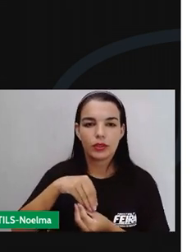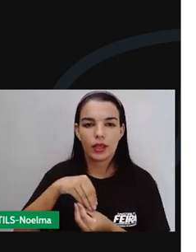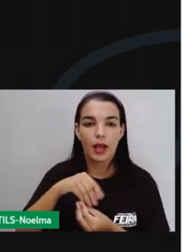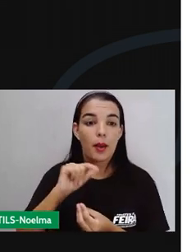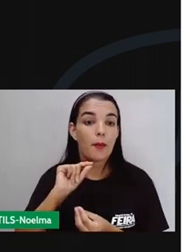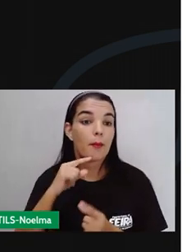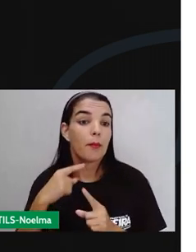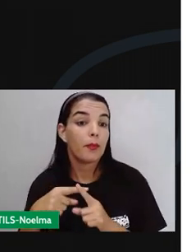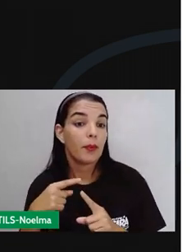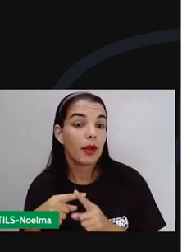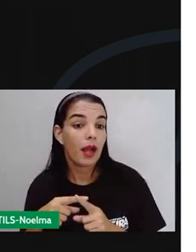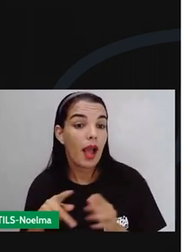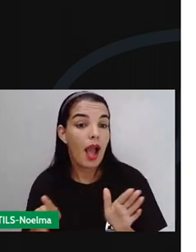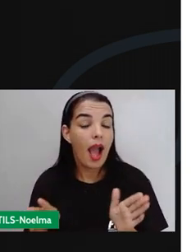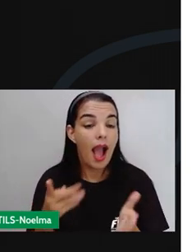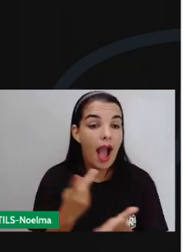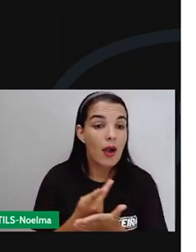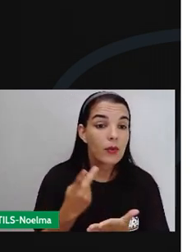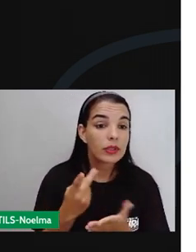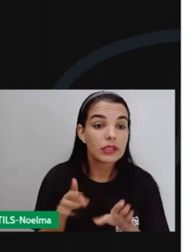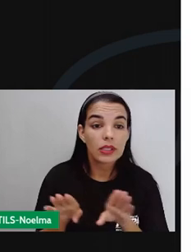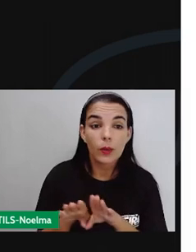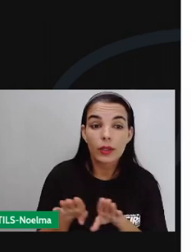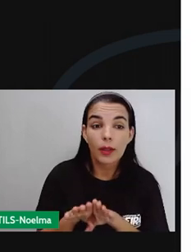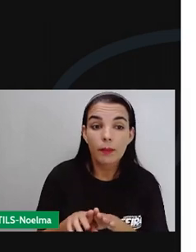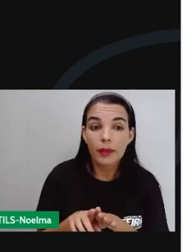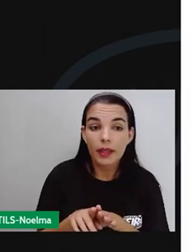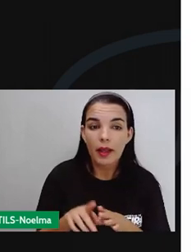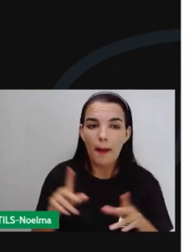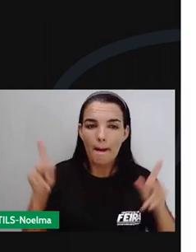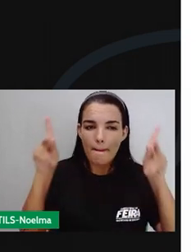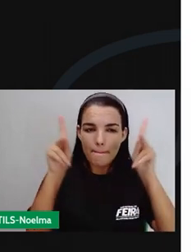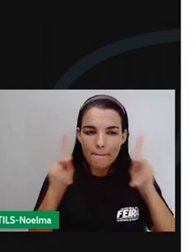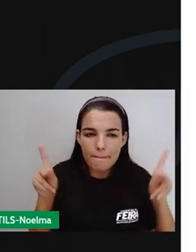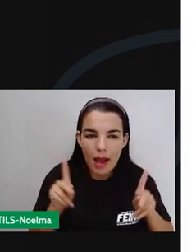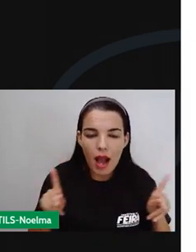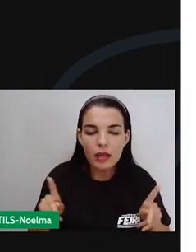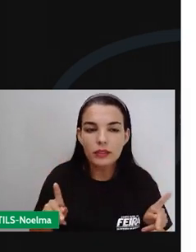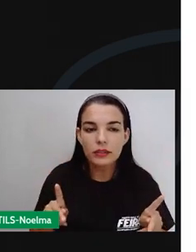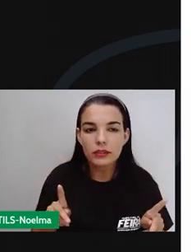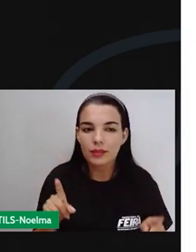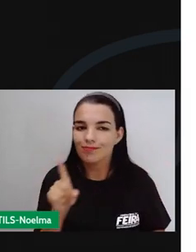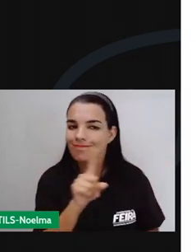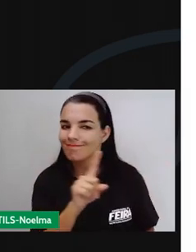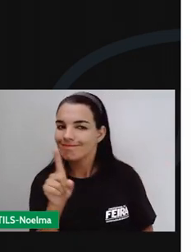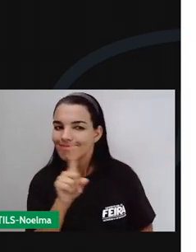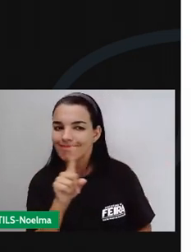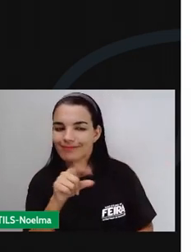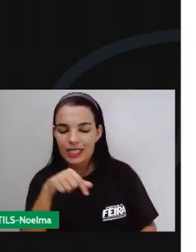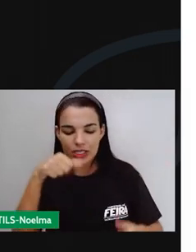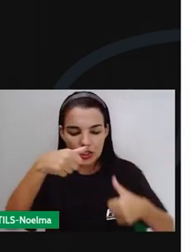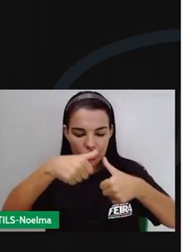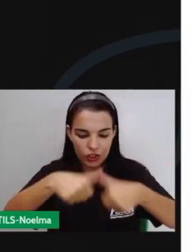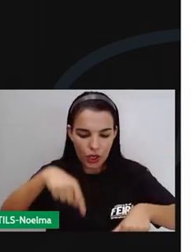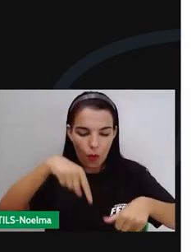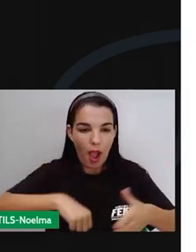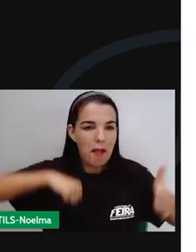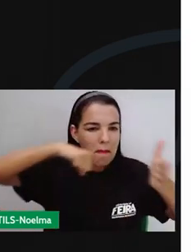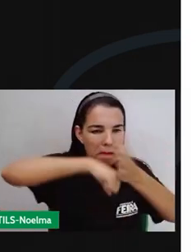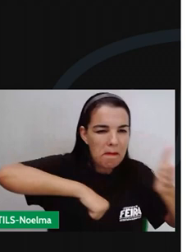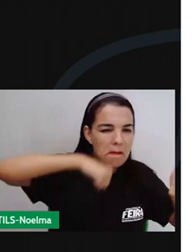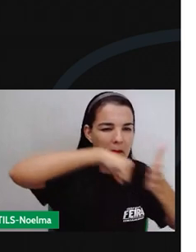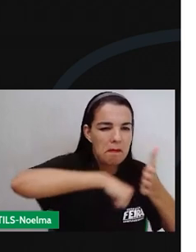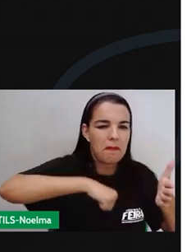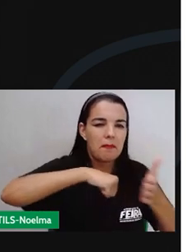chegada dos portugueses não foi um processo pacífico para a região e nem para os habitantes que já viviam no